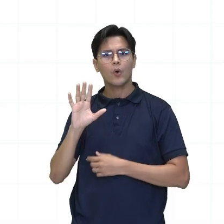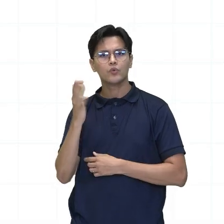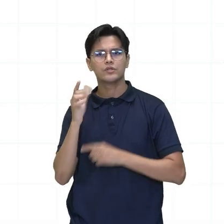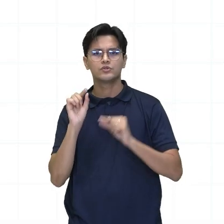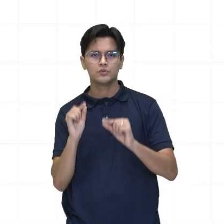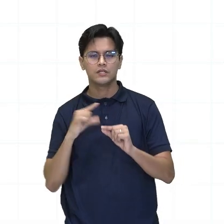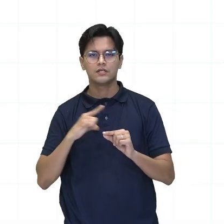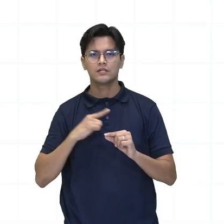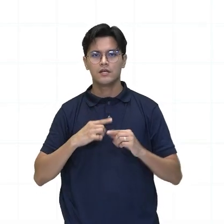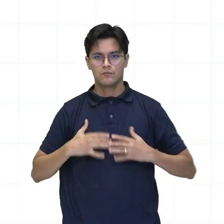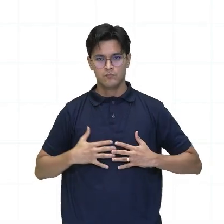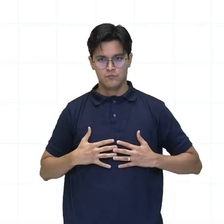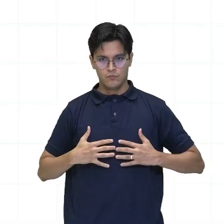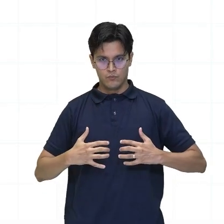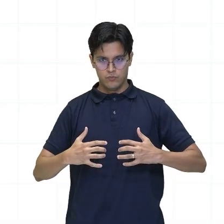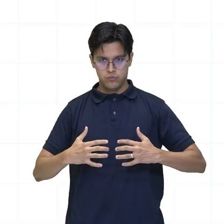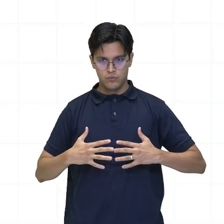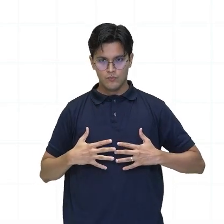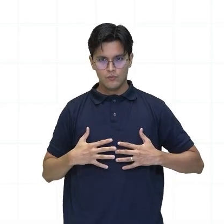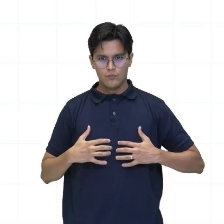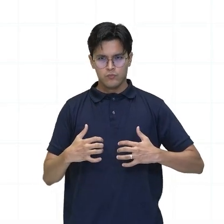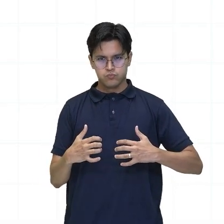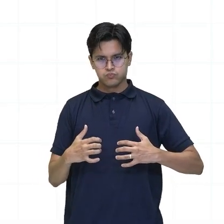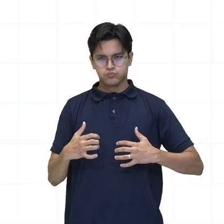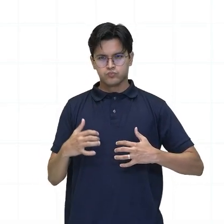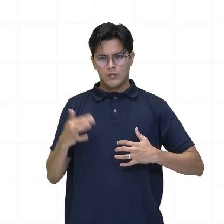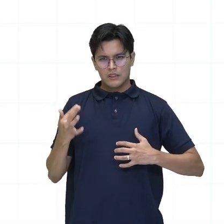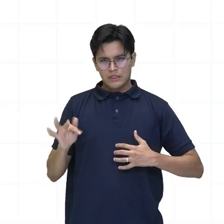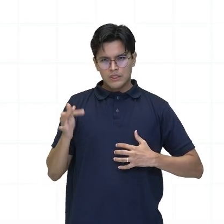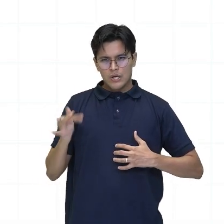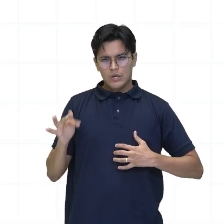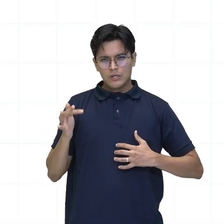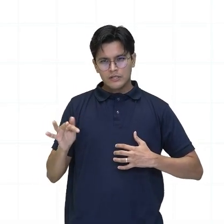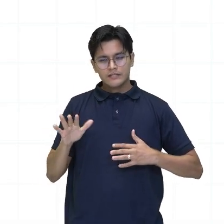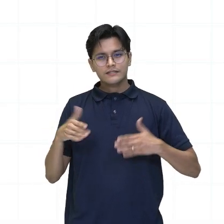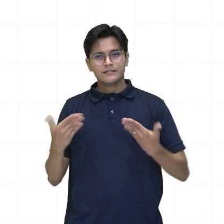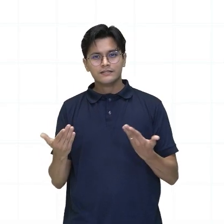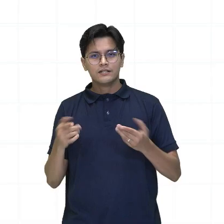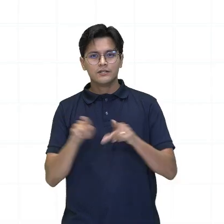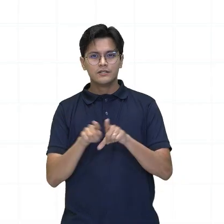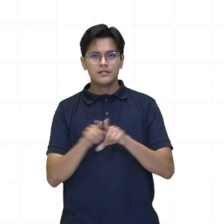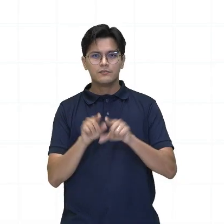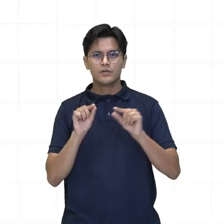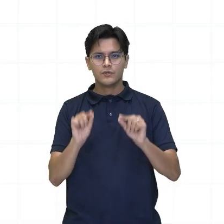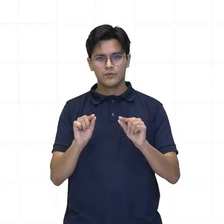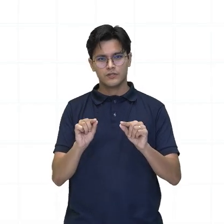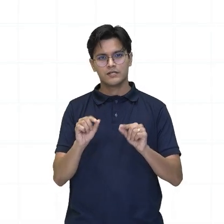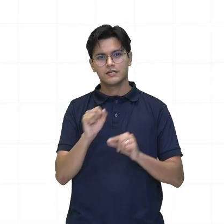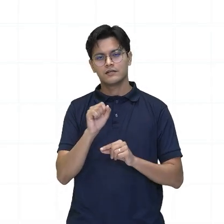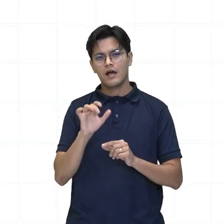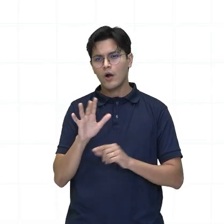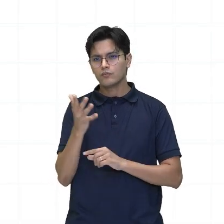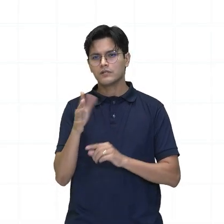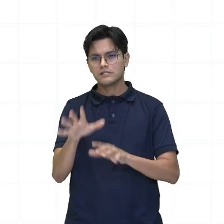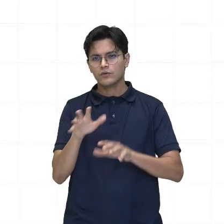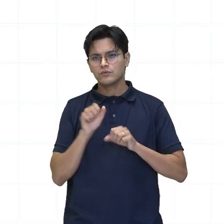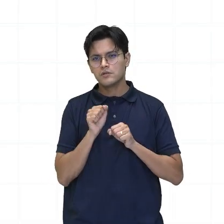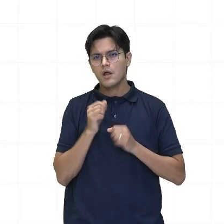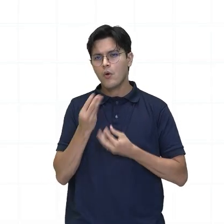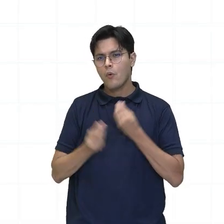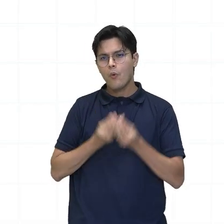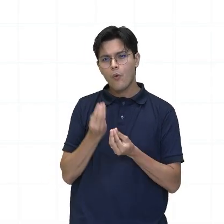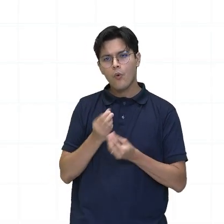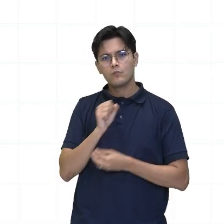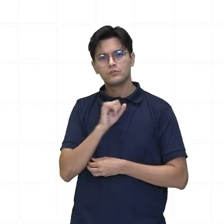de gotículas respiratórias, ou então por essa aspiração de conteúdo